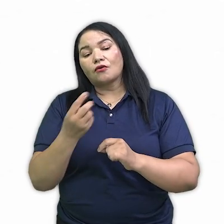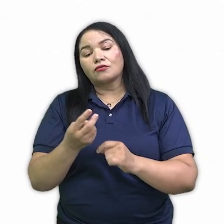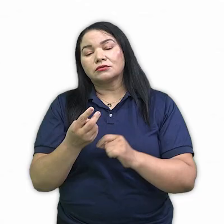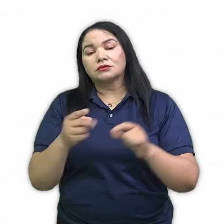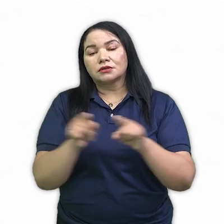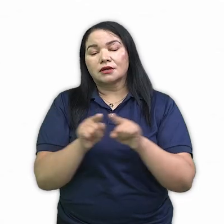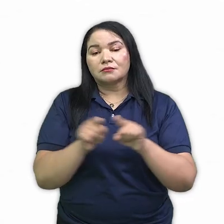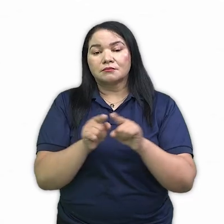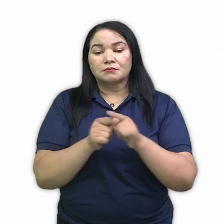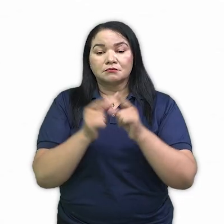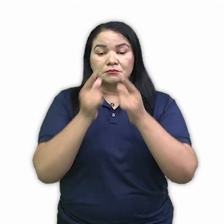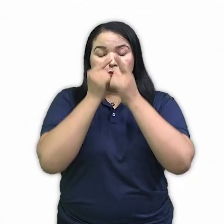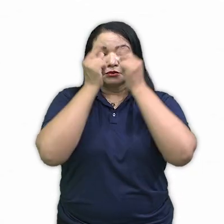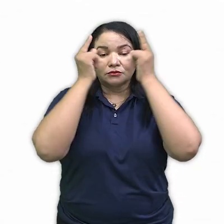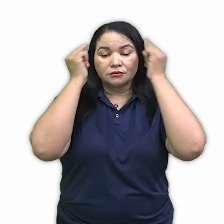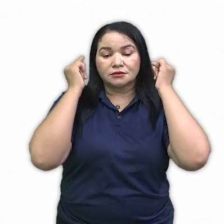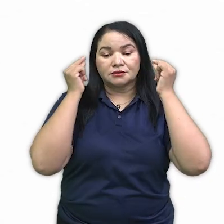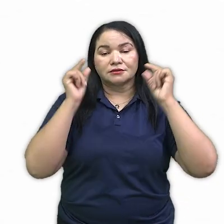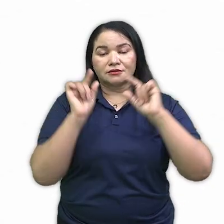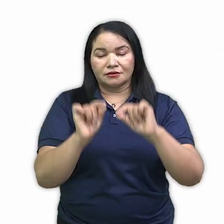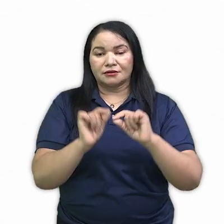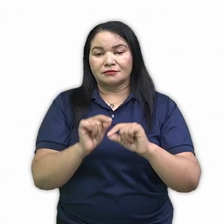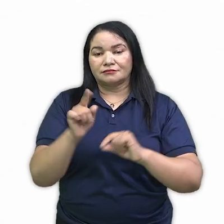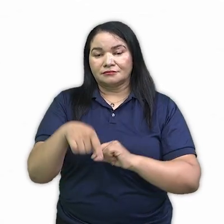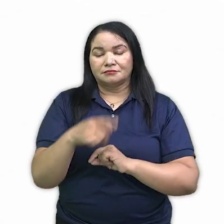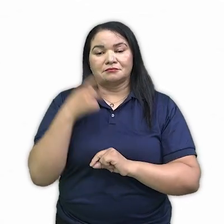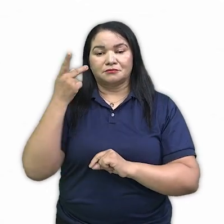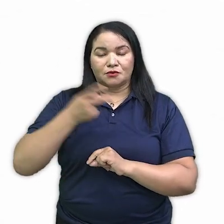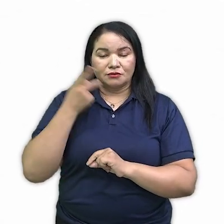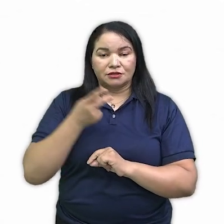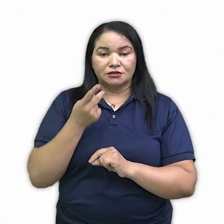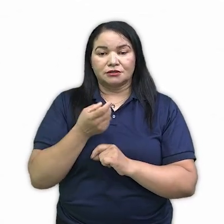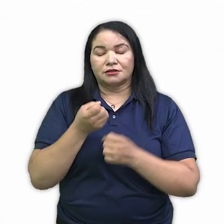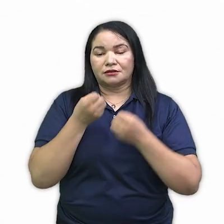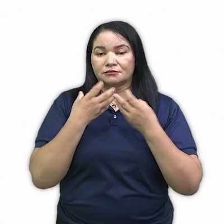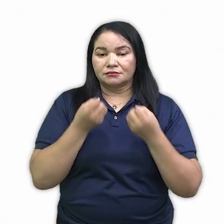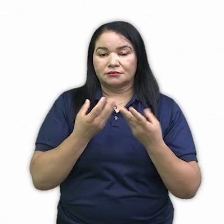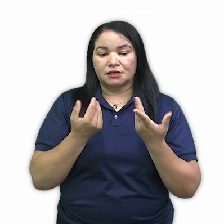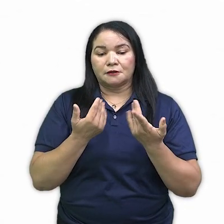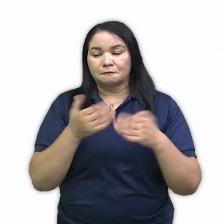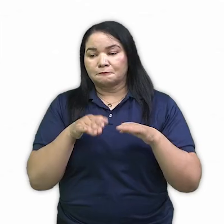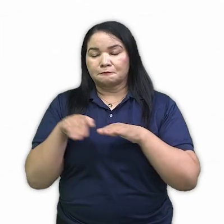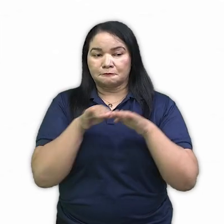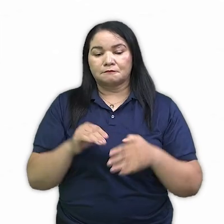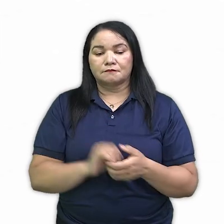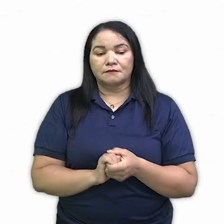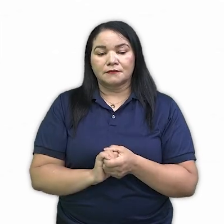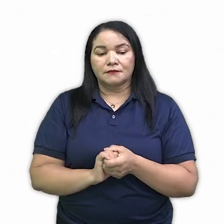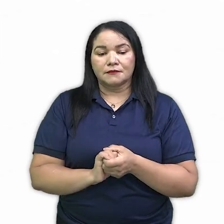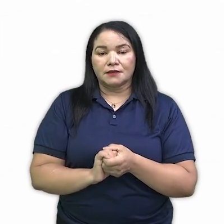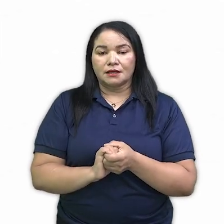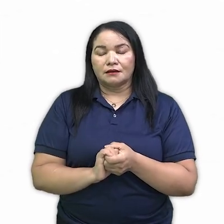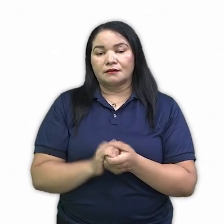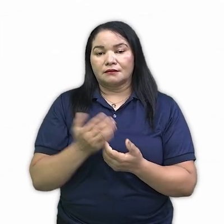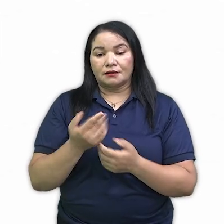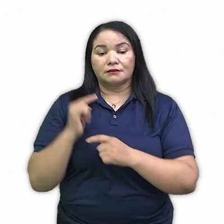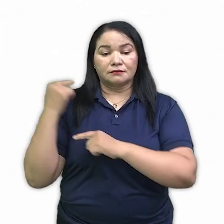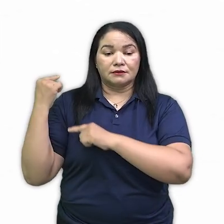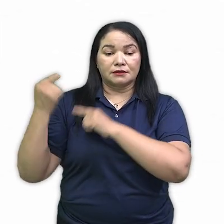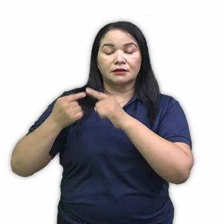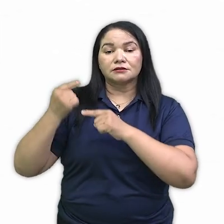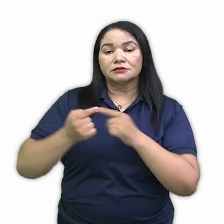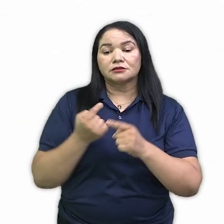grego, né, lá antigo, que diz assim, o bem comum. Política é o bem comum. Na tradição